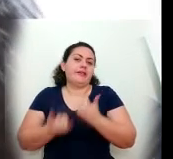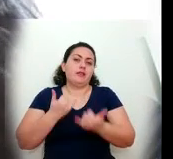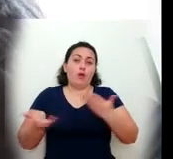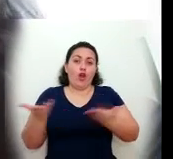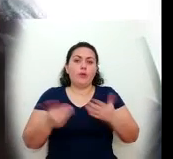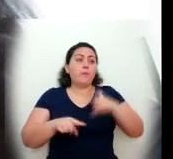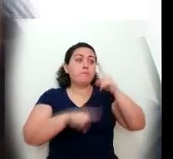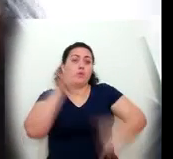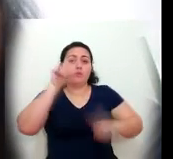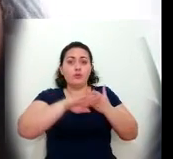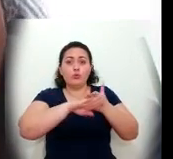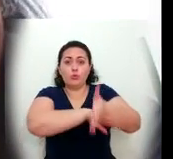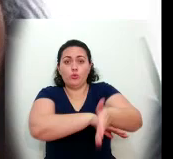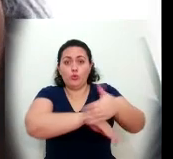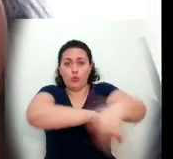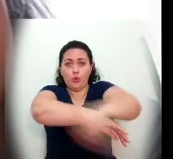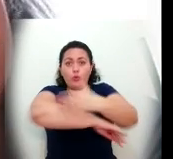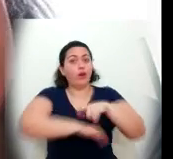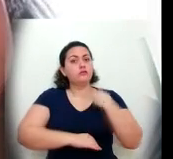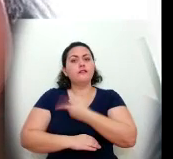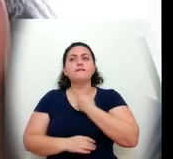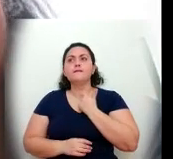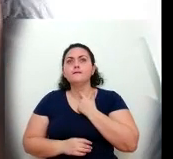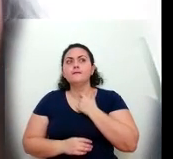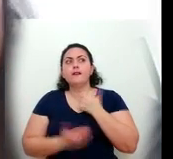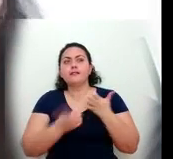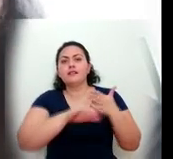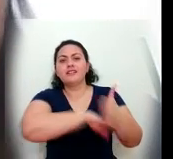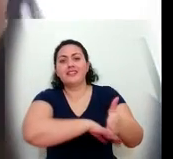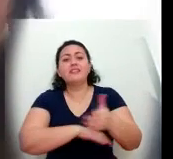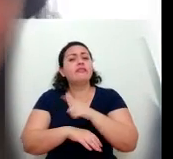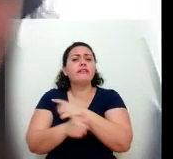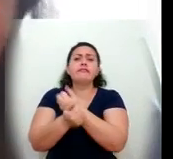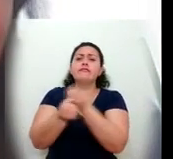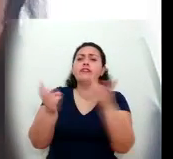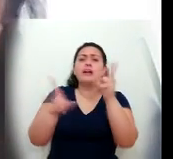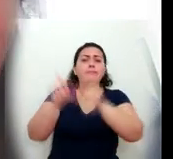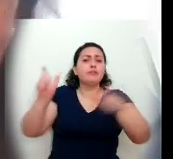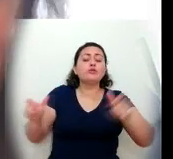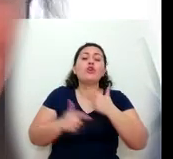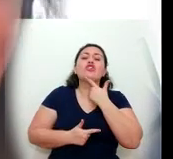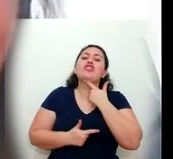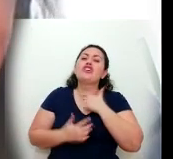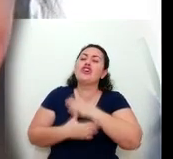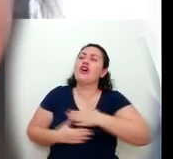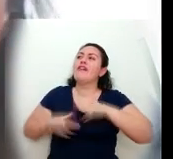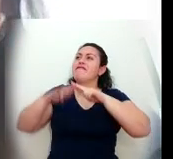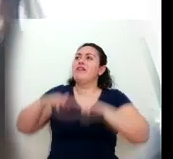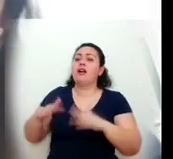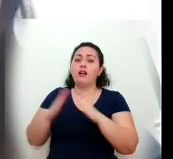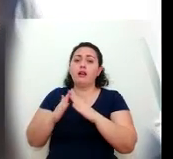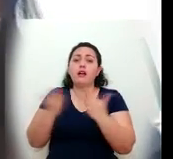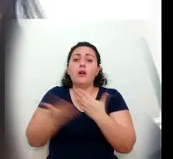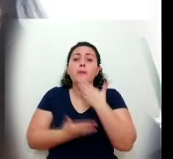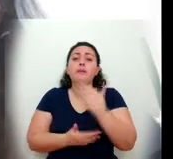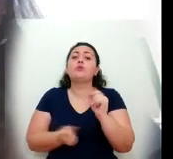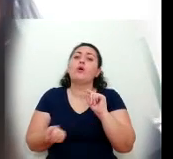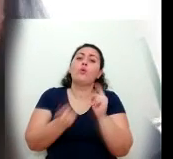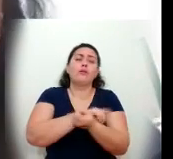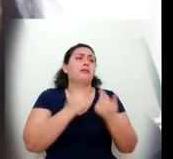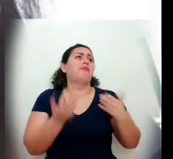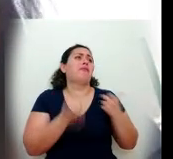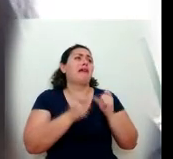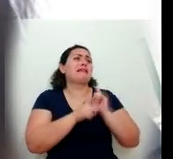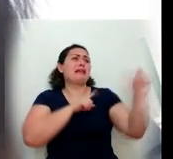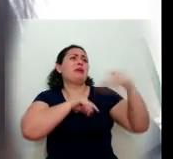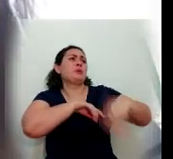A gente está proibido de sair nesse momento e circular, né? Então, assim, um monte de gente que queria super ficar em casa, agora está pedindo assim, pelo amor de Deus,